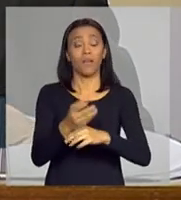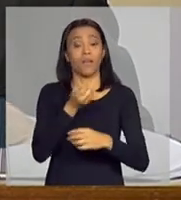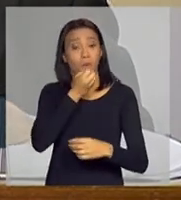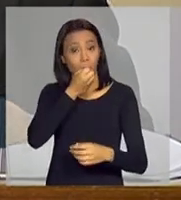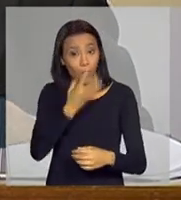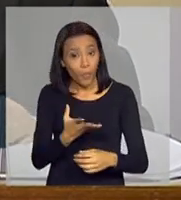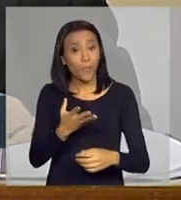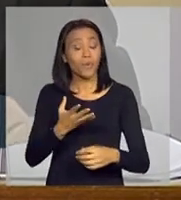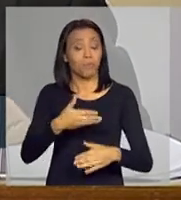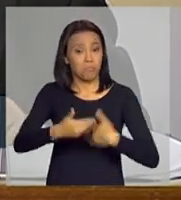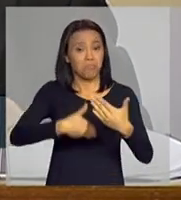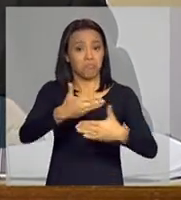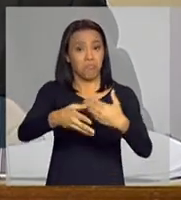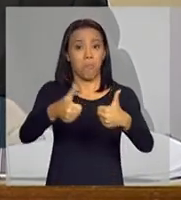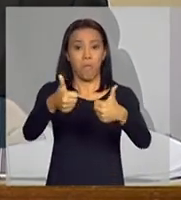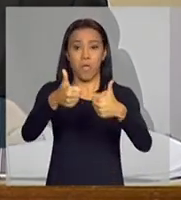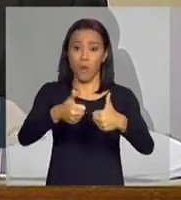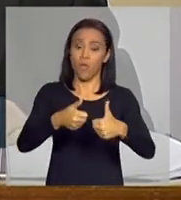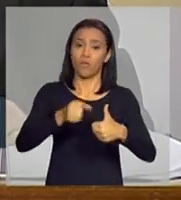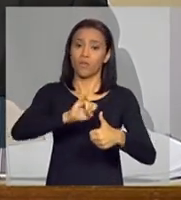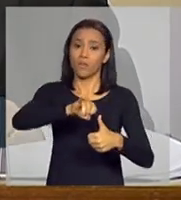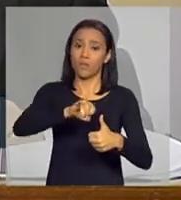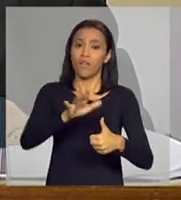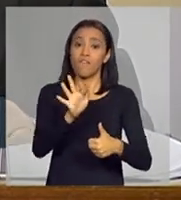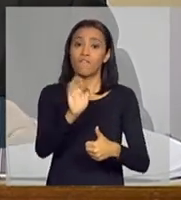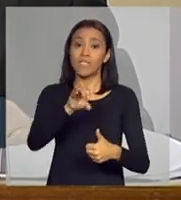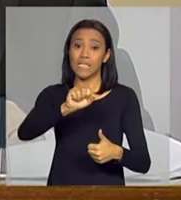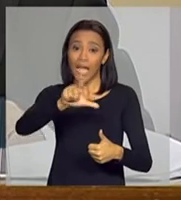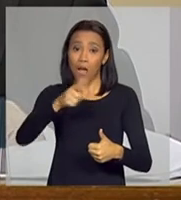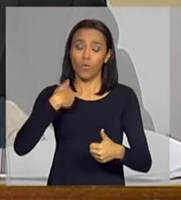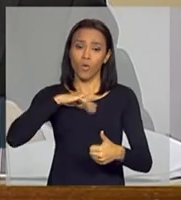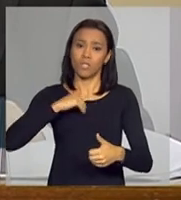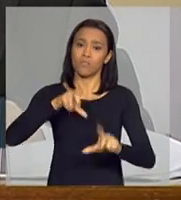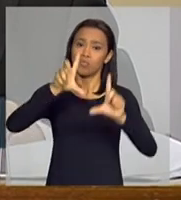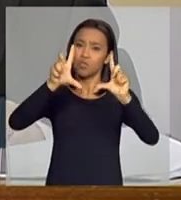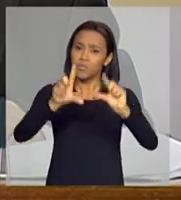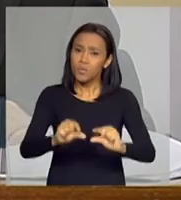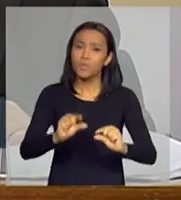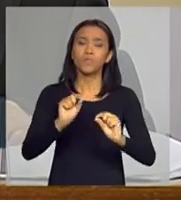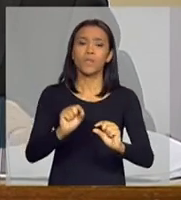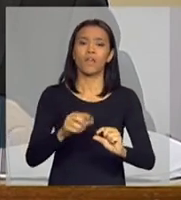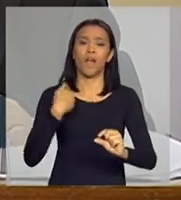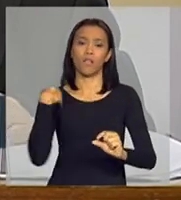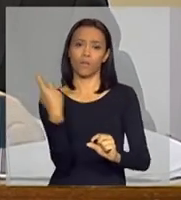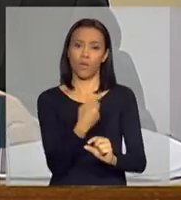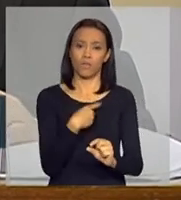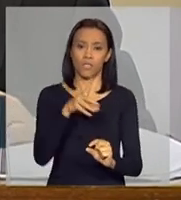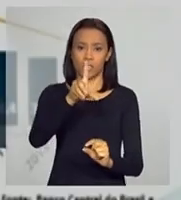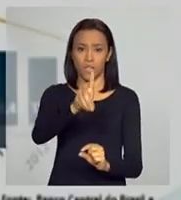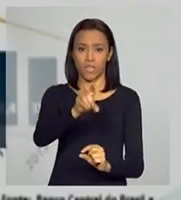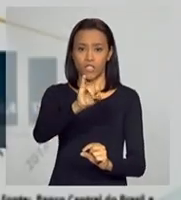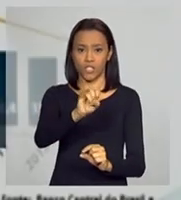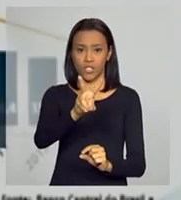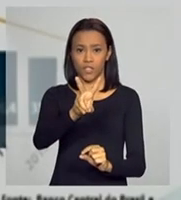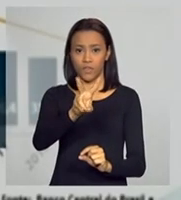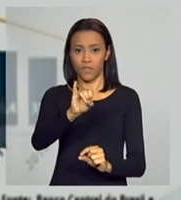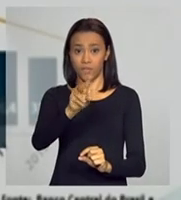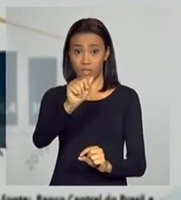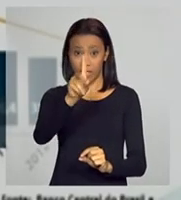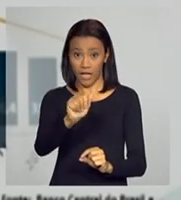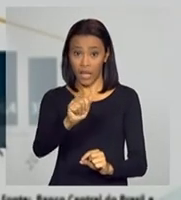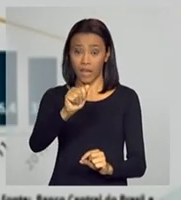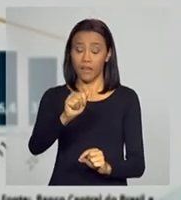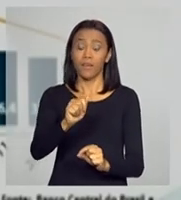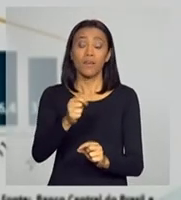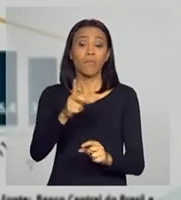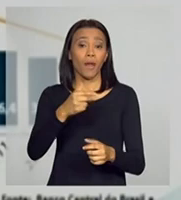fiscal é que nós temos reduzido a nossa dívida e a nossa dívida líquida prevista